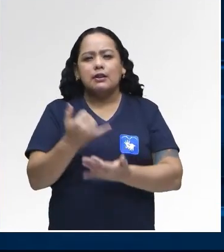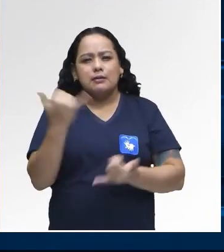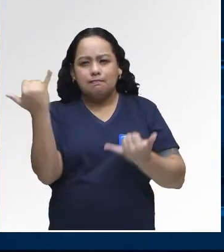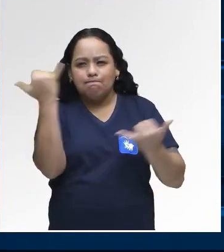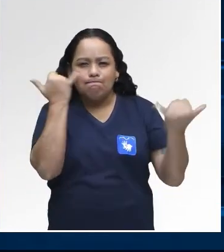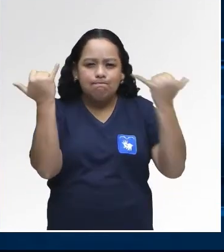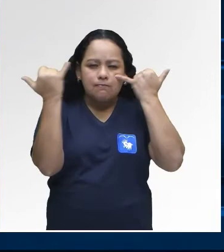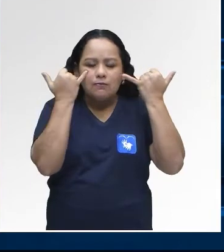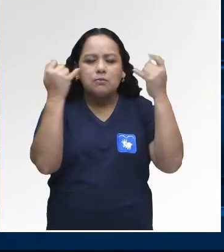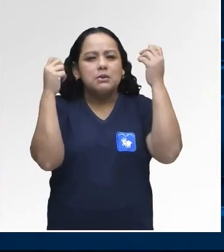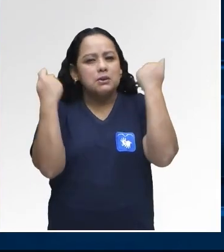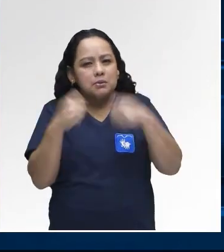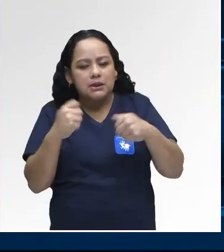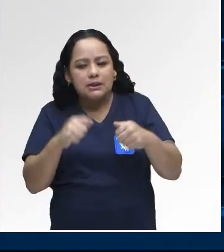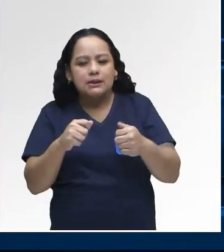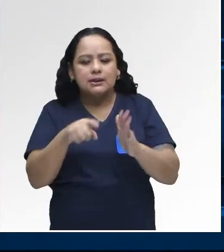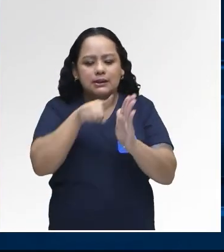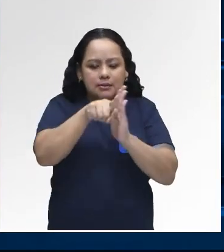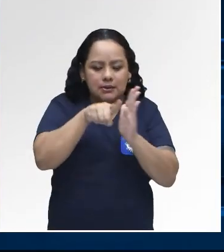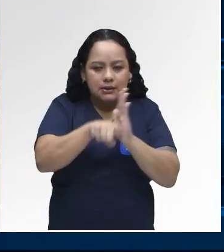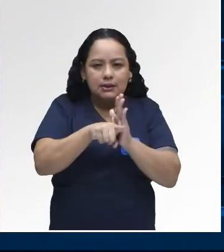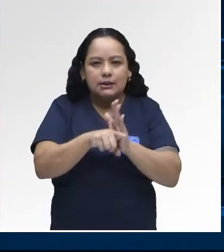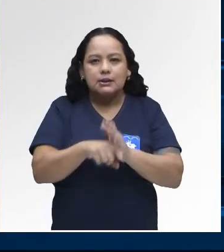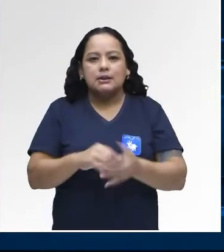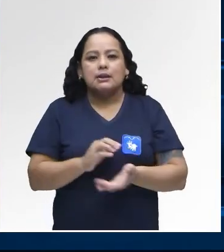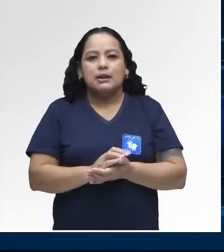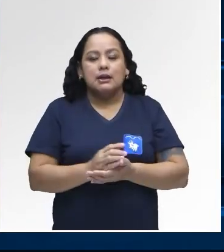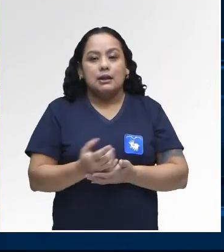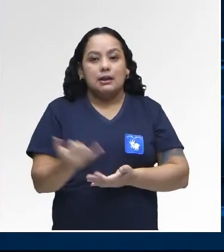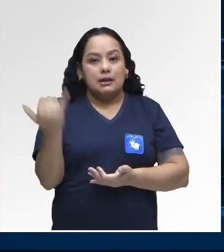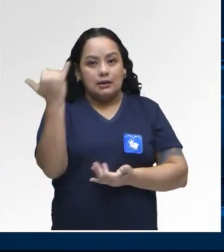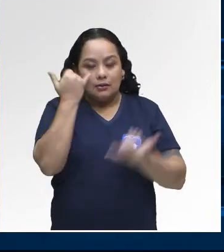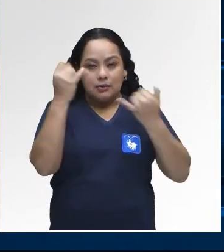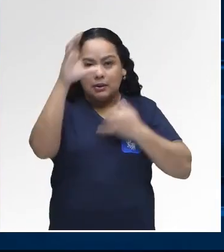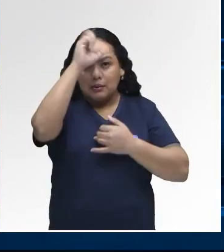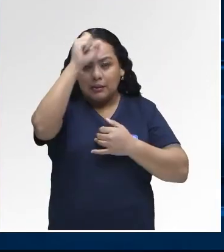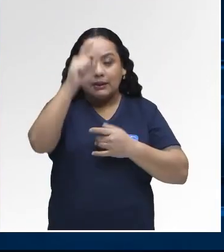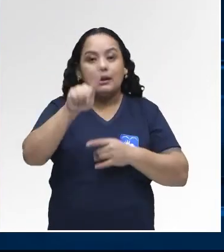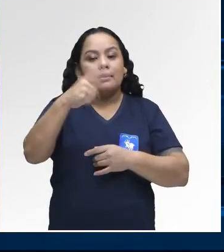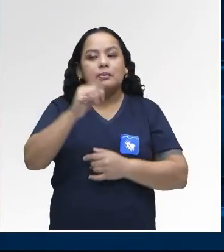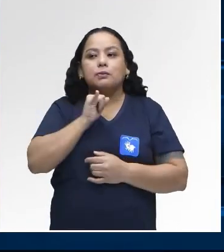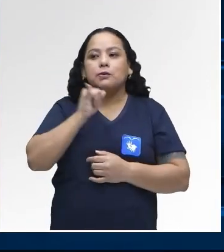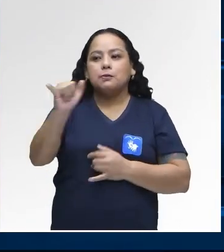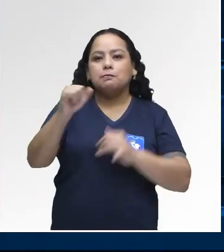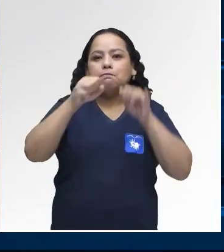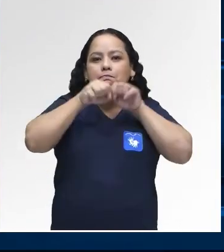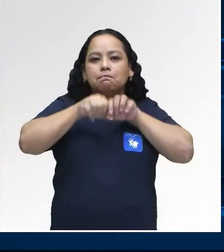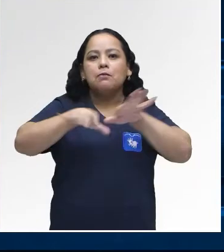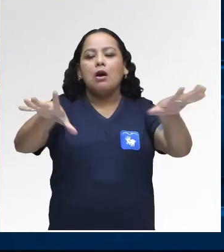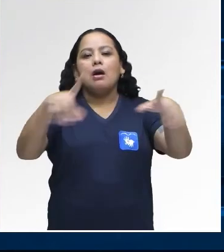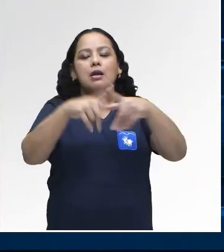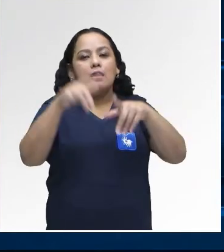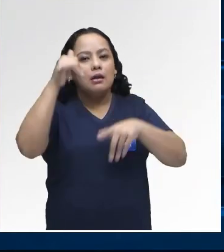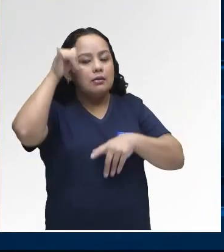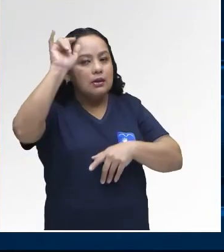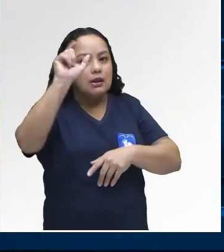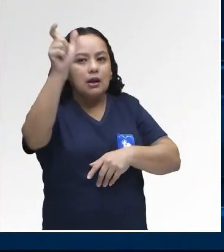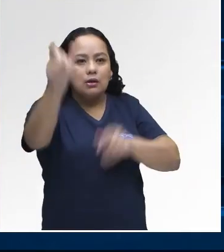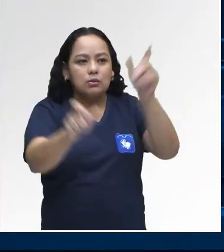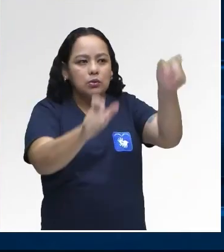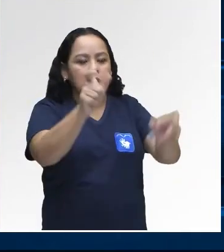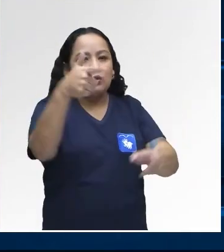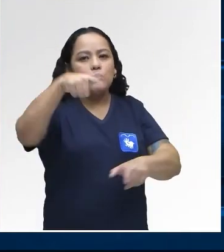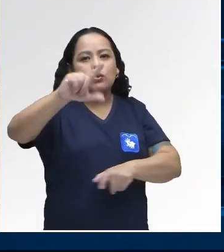obtiverem, é preciso que vocês repassem essas informações, justamente para que os outros saibam também